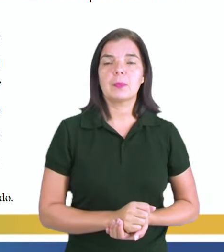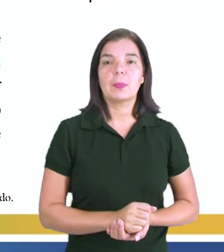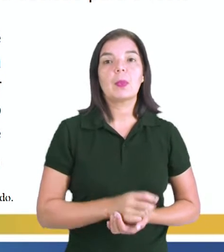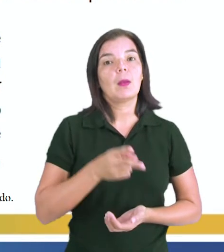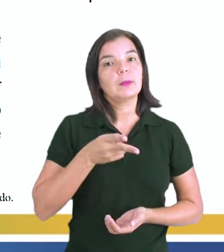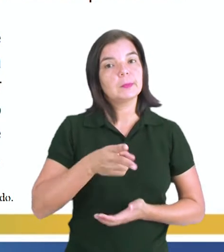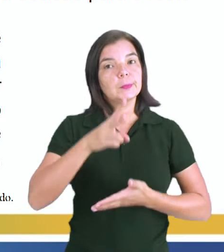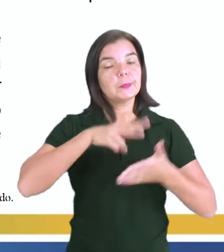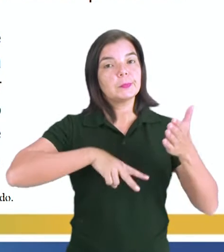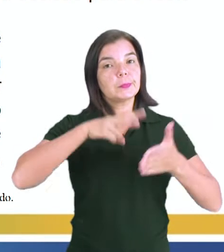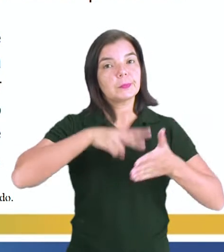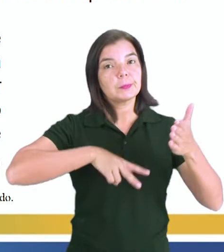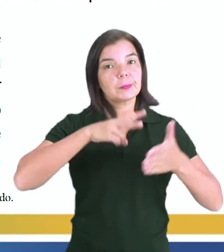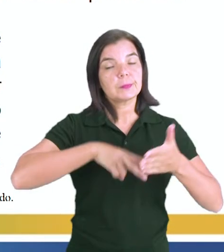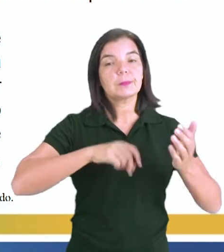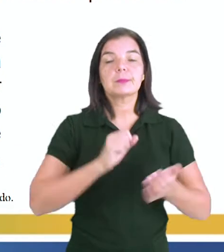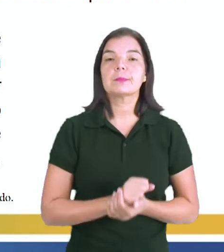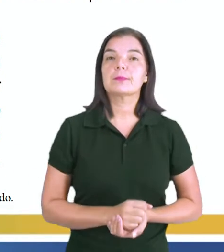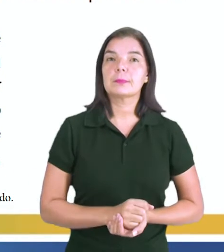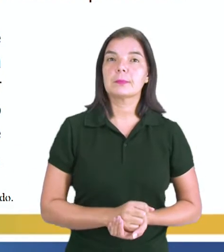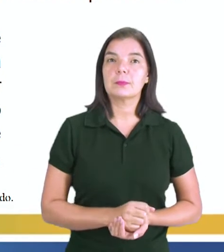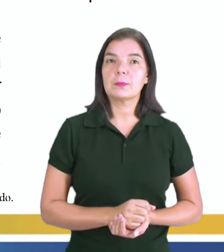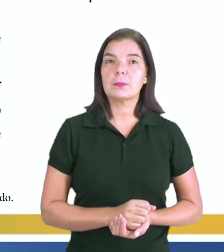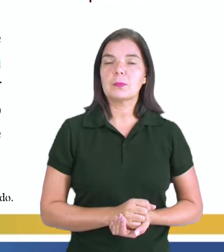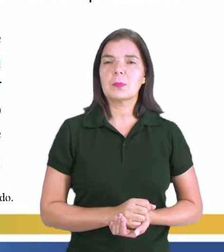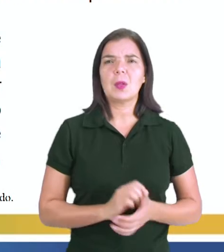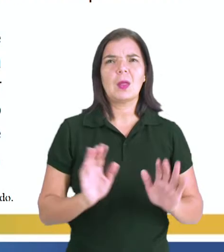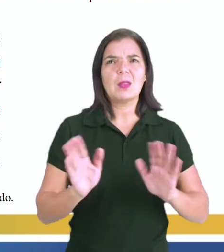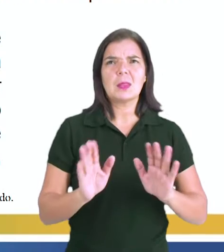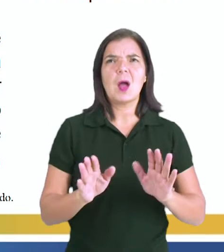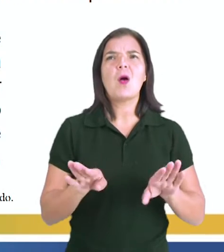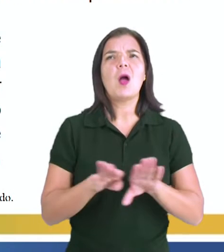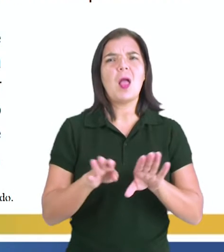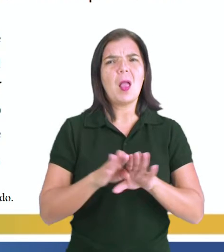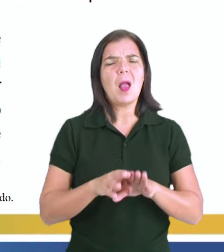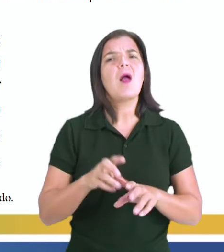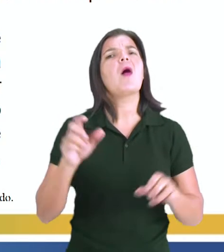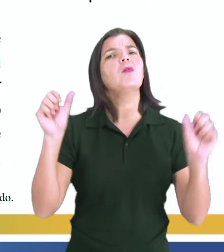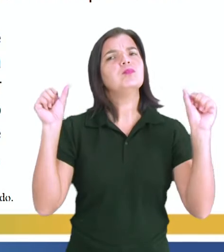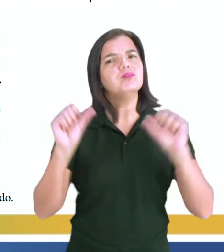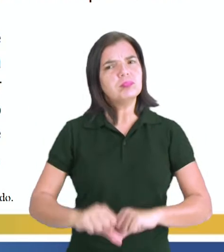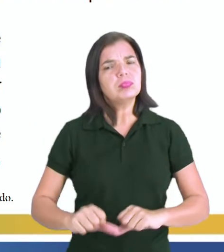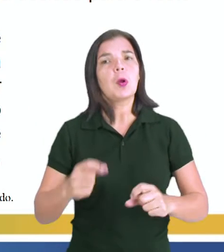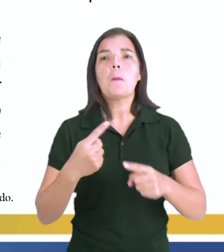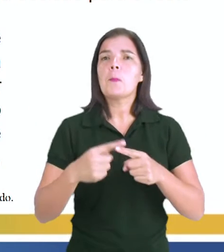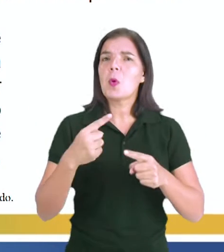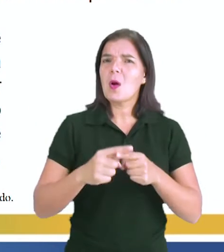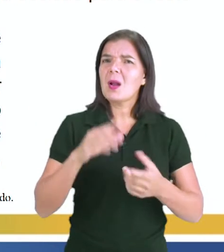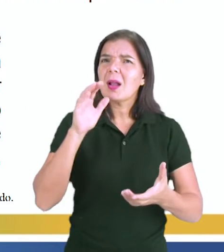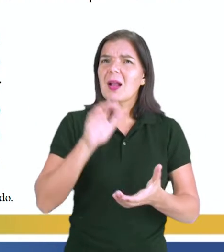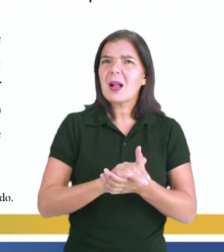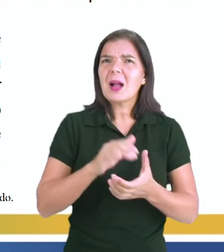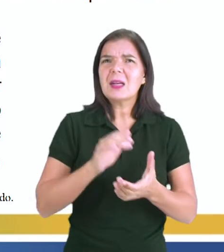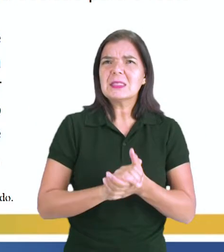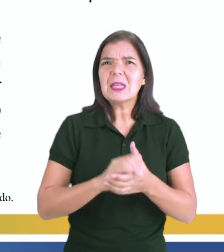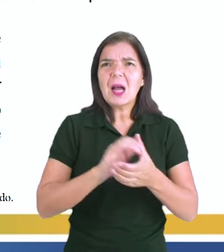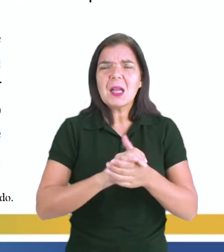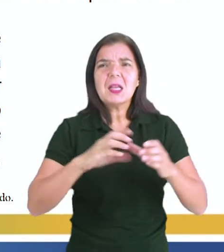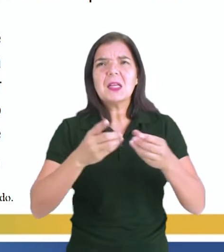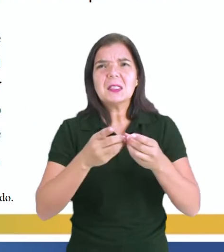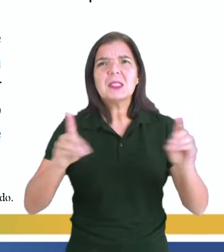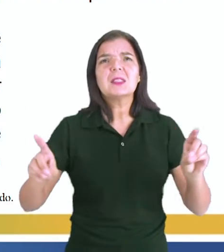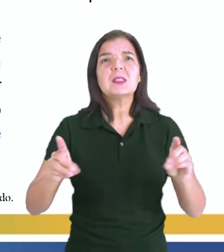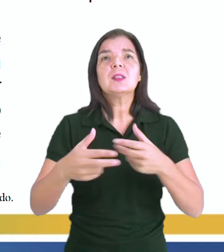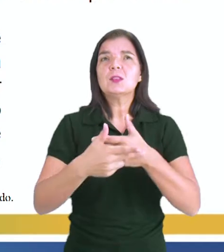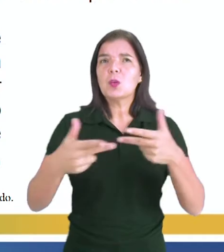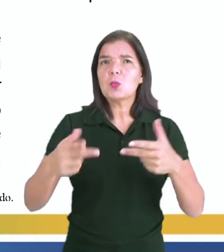Na mesma leitura, ele continua: do mesmo jeito, não. A situação é muito mais grave, porque casar e descasar são